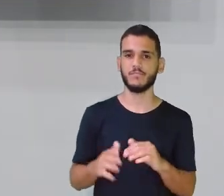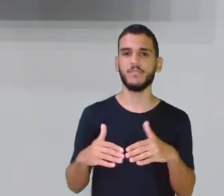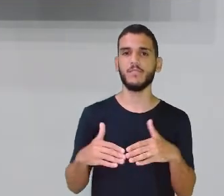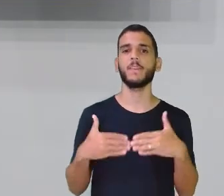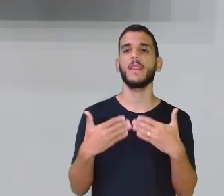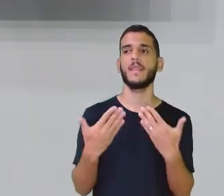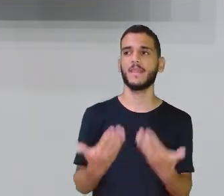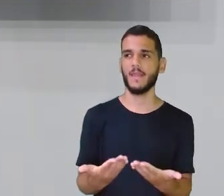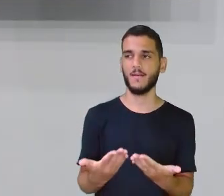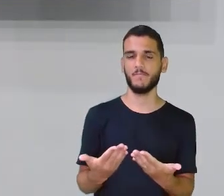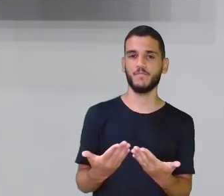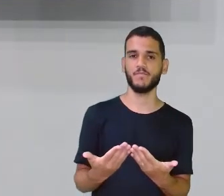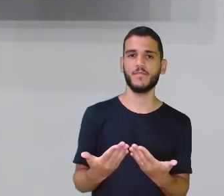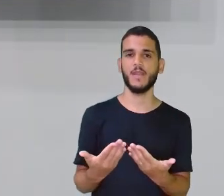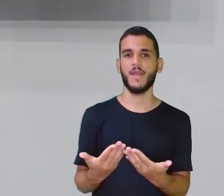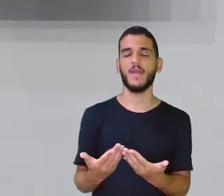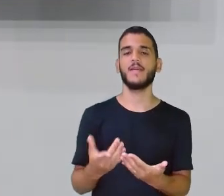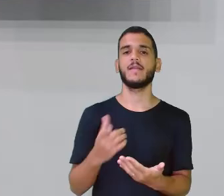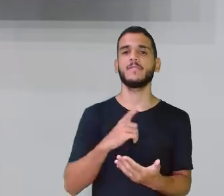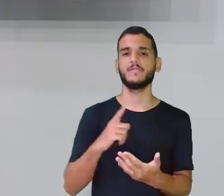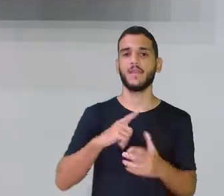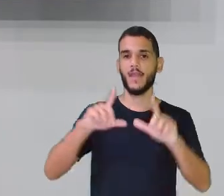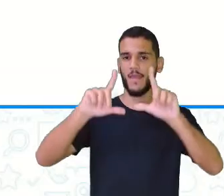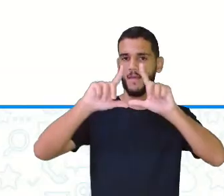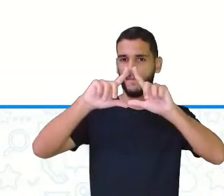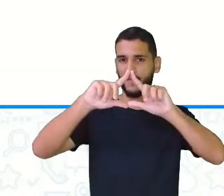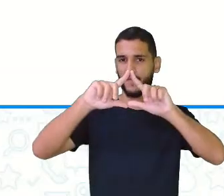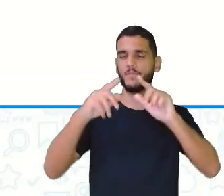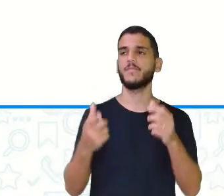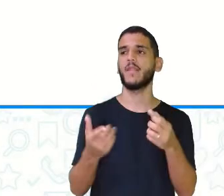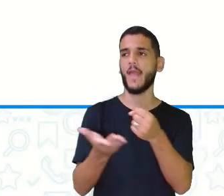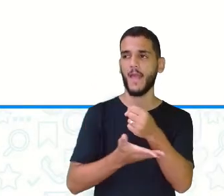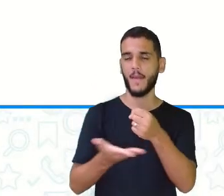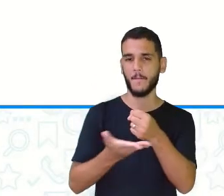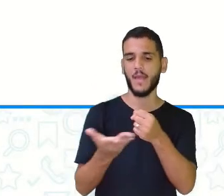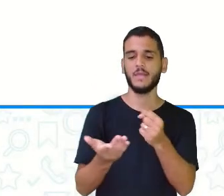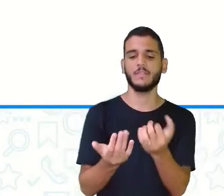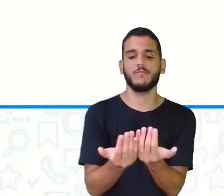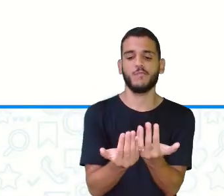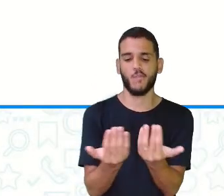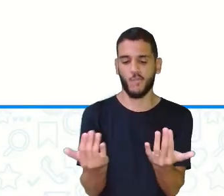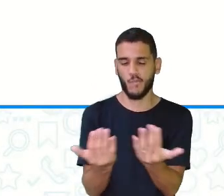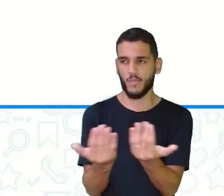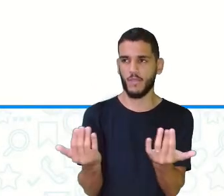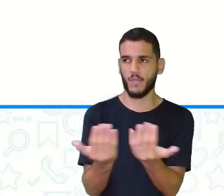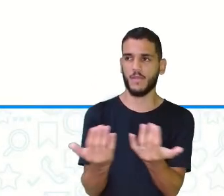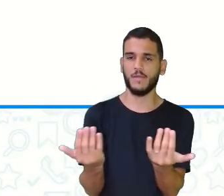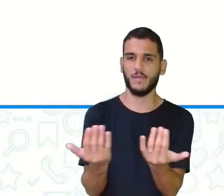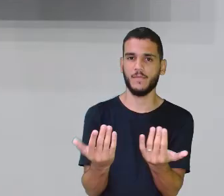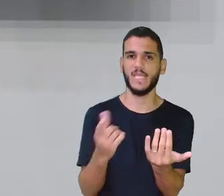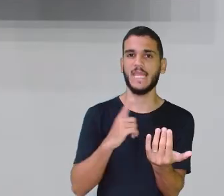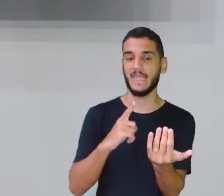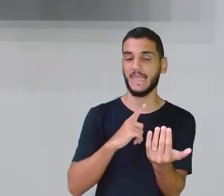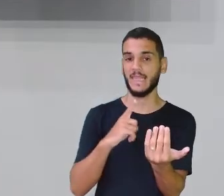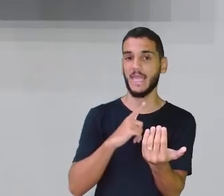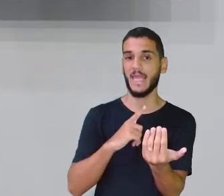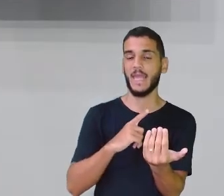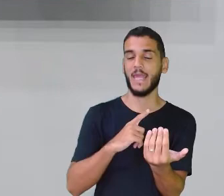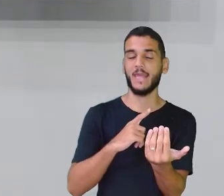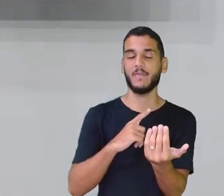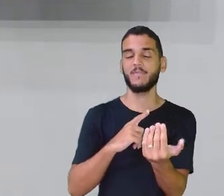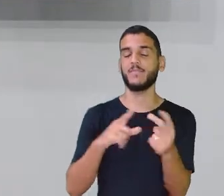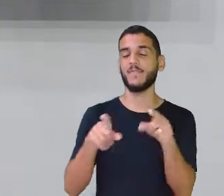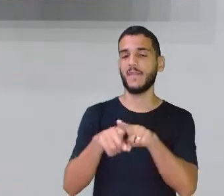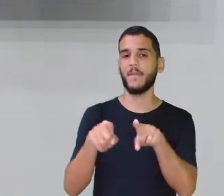está lá, ó, na basezinha da cadeia alimentar. Mas tem um serzinho minúsculo que também faz parte dessa